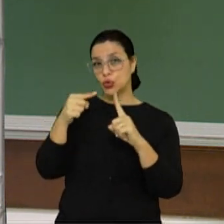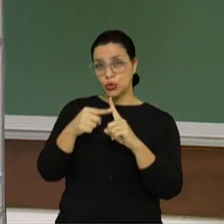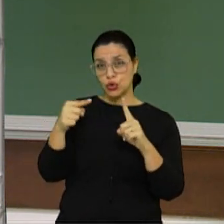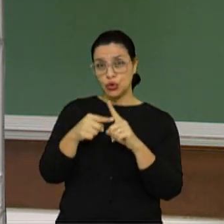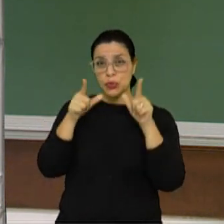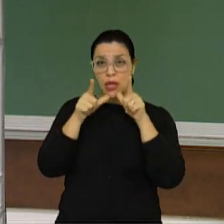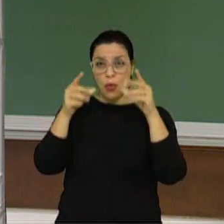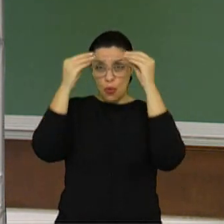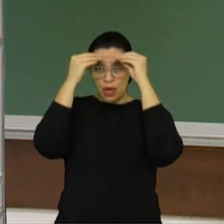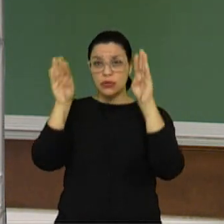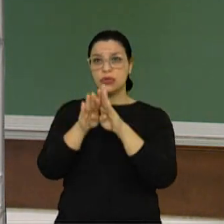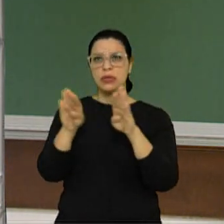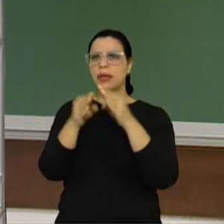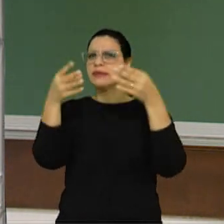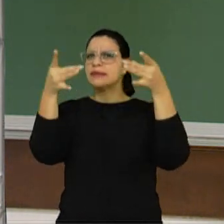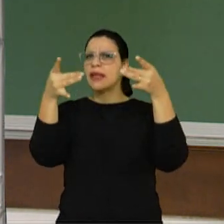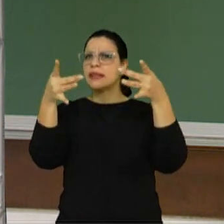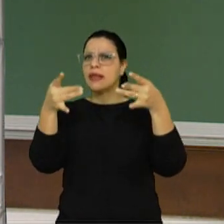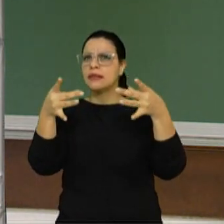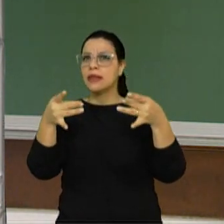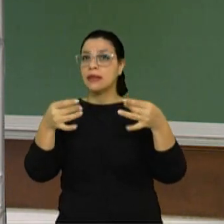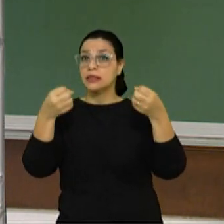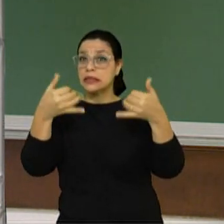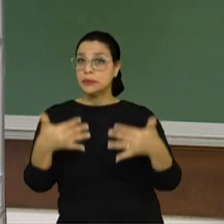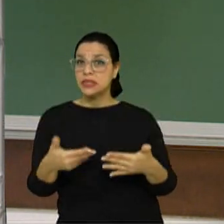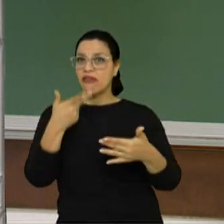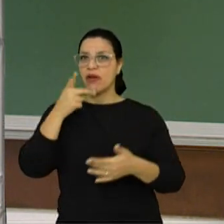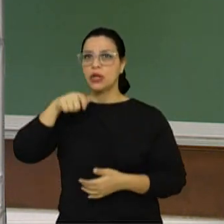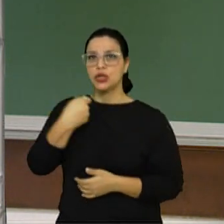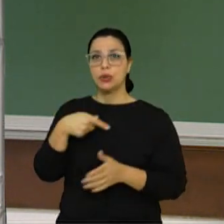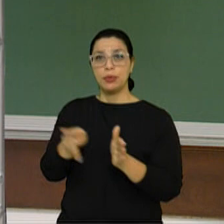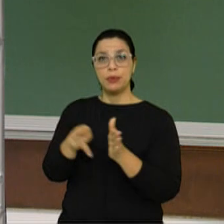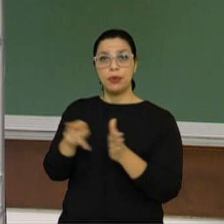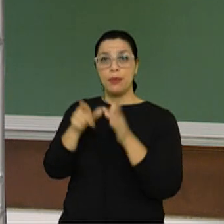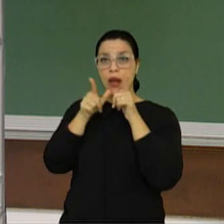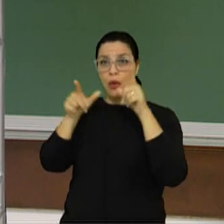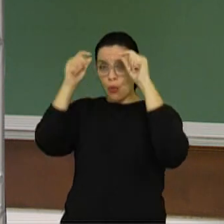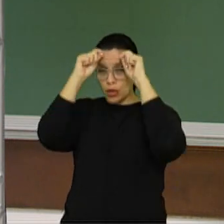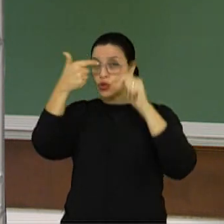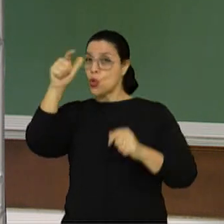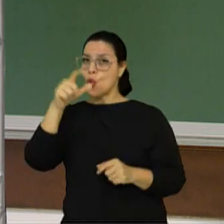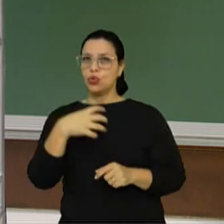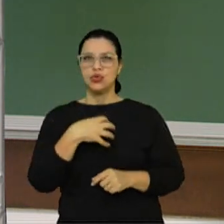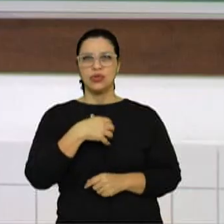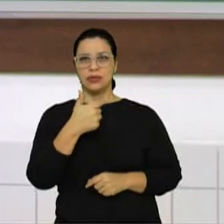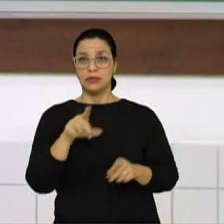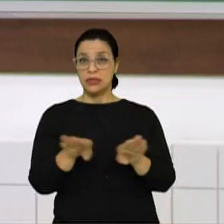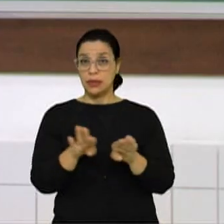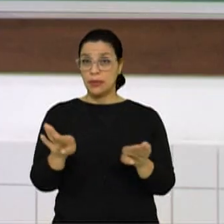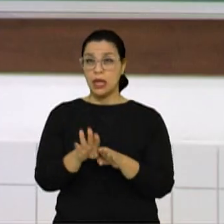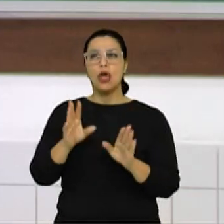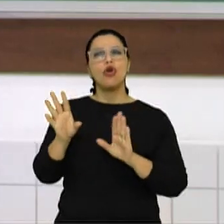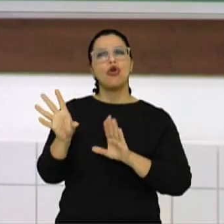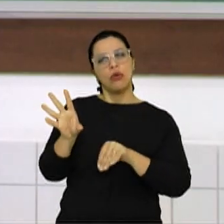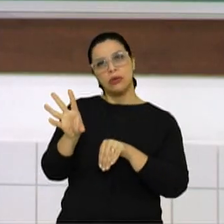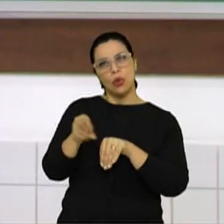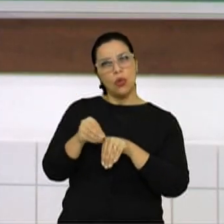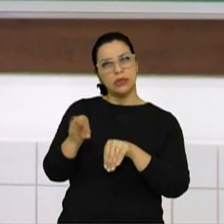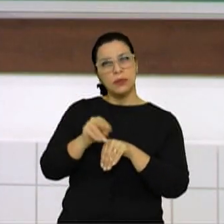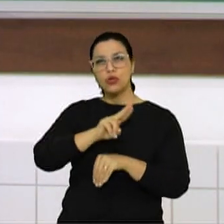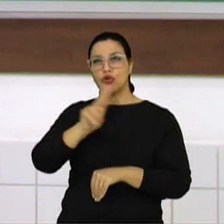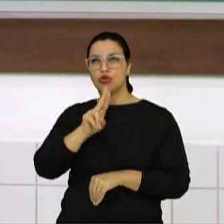cujo propósito é descrever ou falar da própria linguagem ou de qualquer outra, né? Fica também conhecido